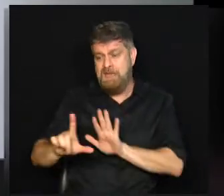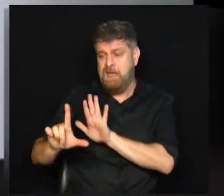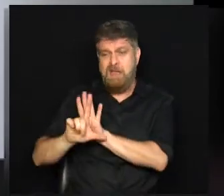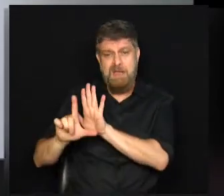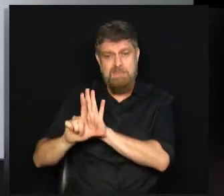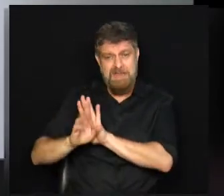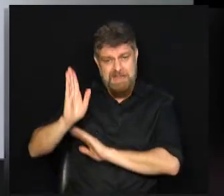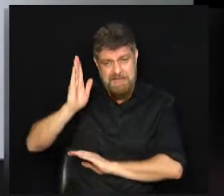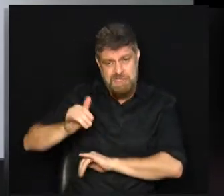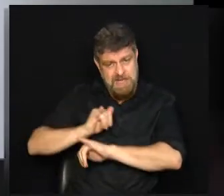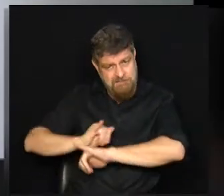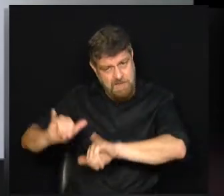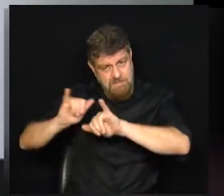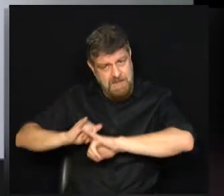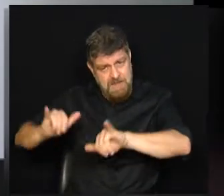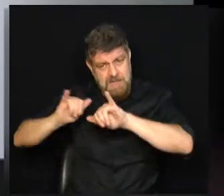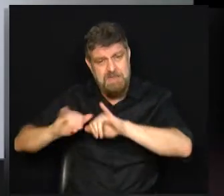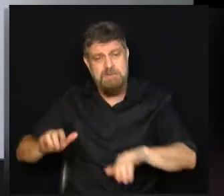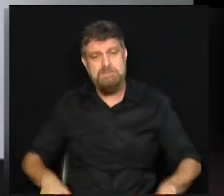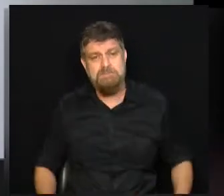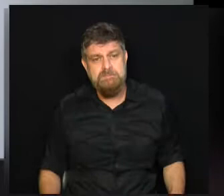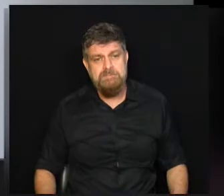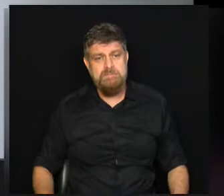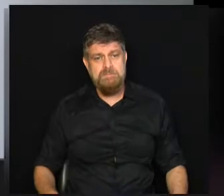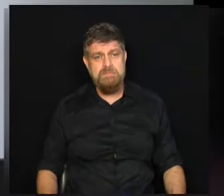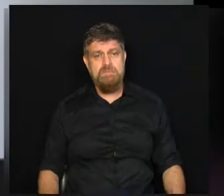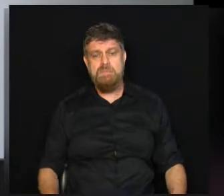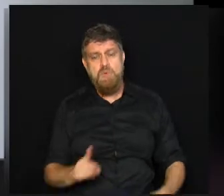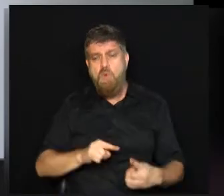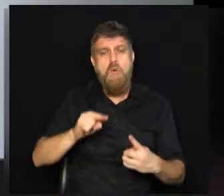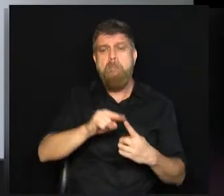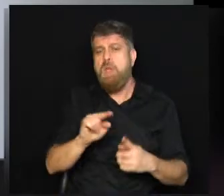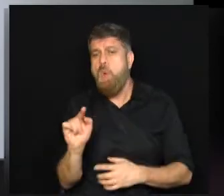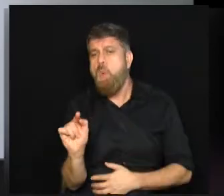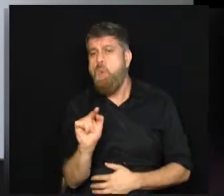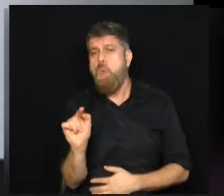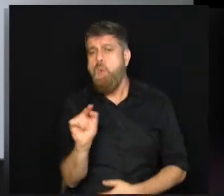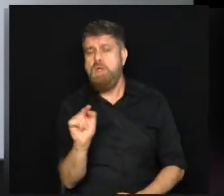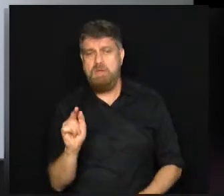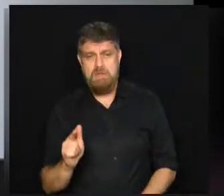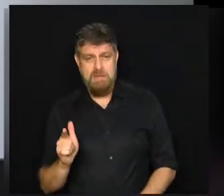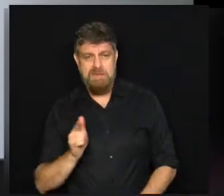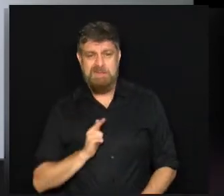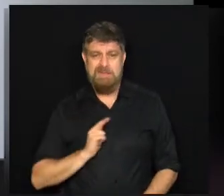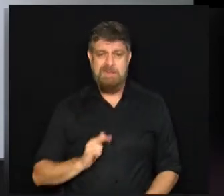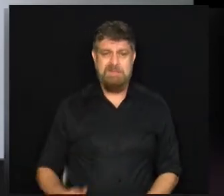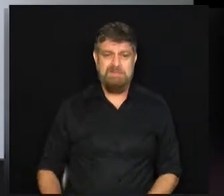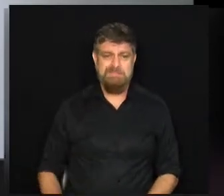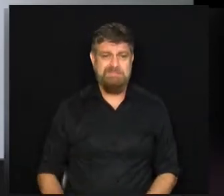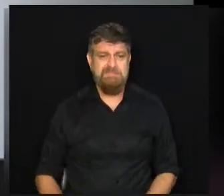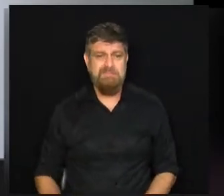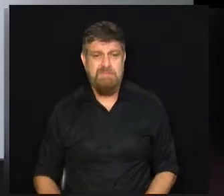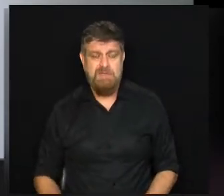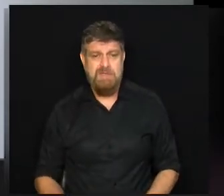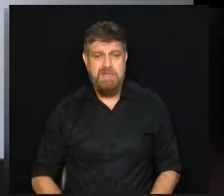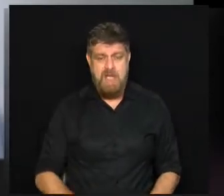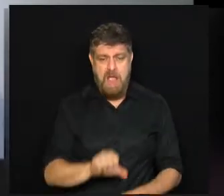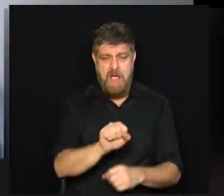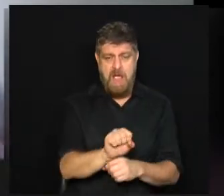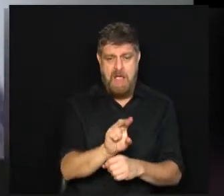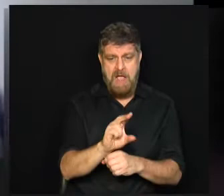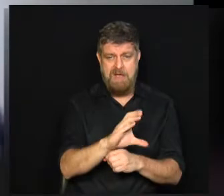foi citada aqui, com o pretexto de que, entre outros, que a SUSEM não tinha o